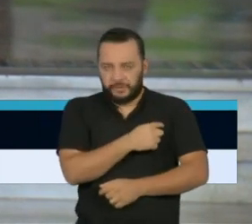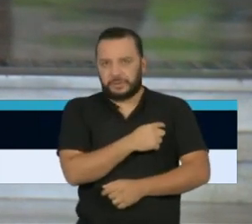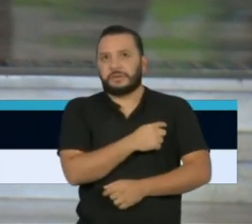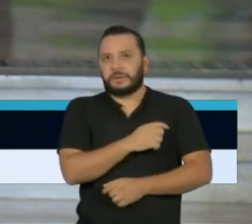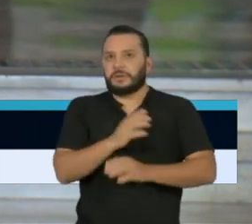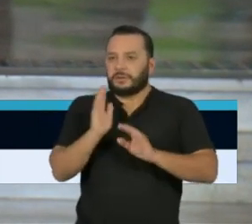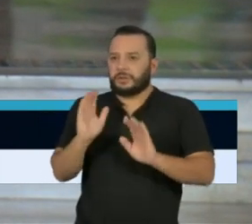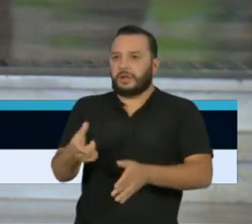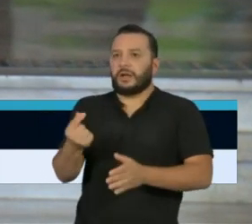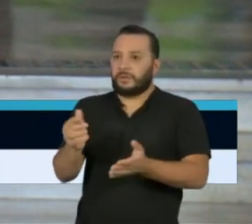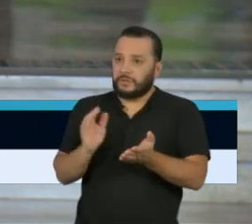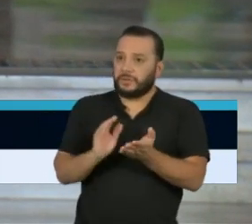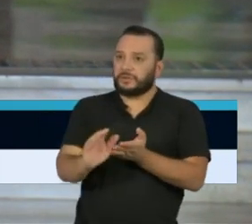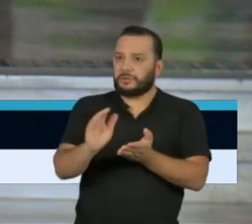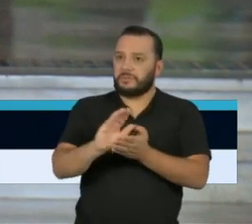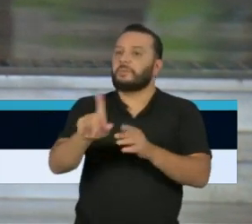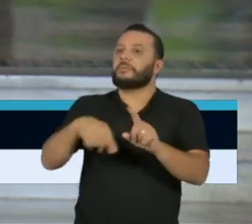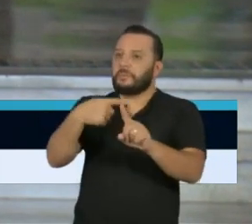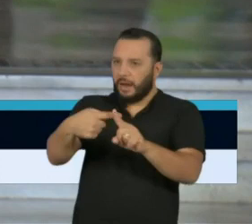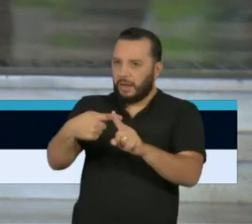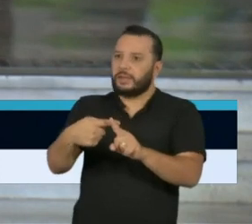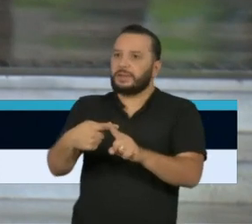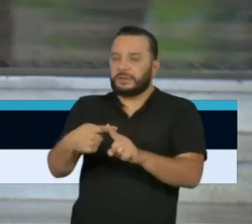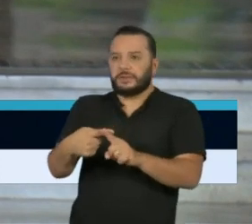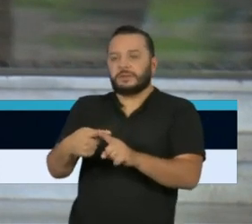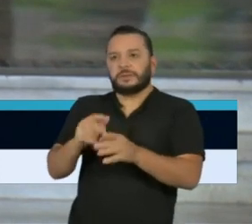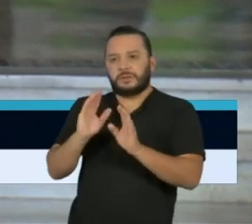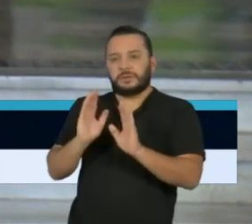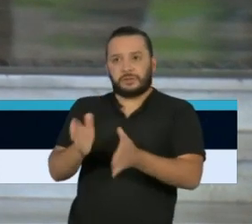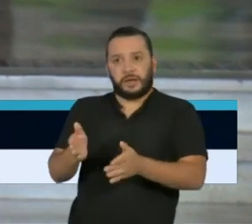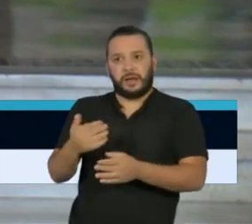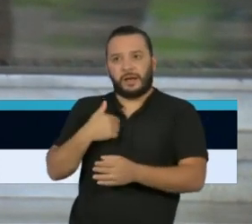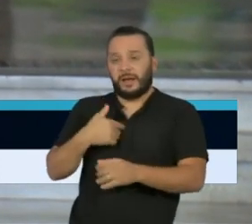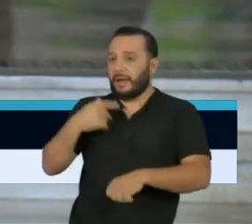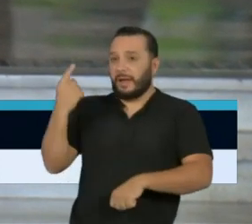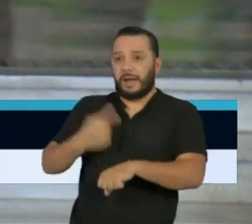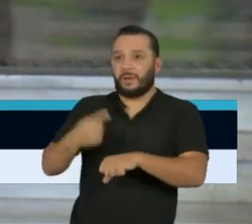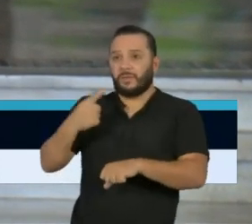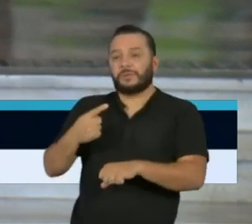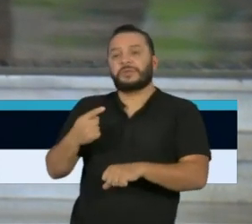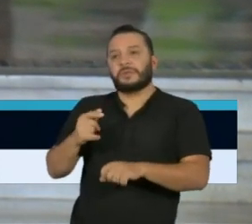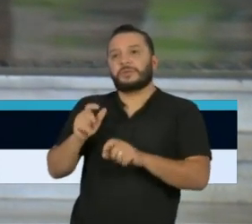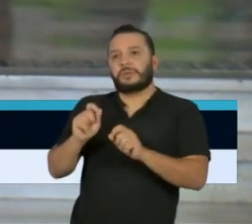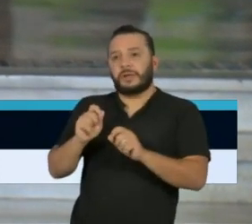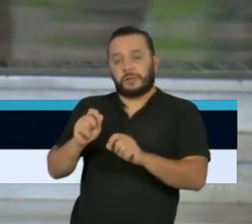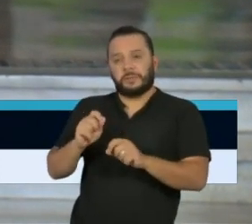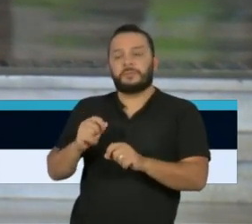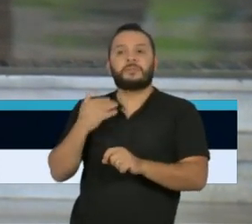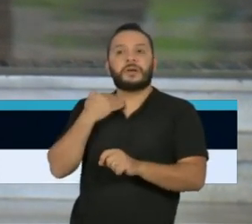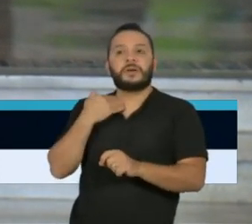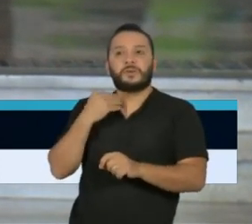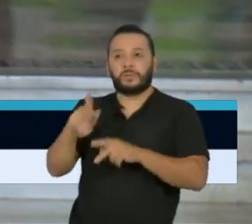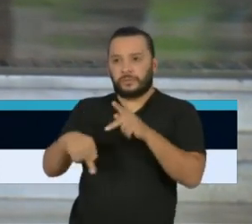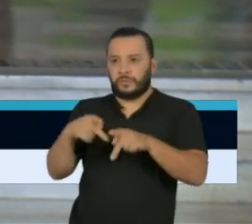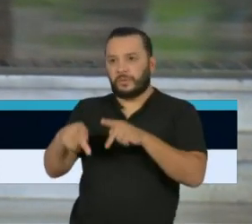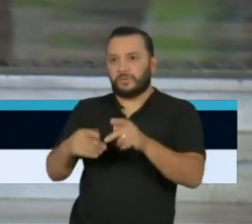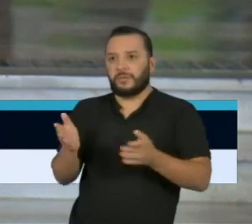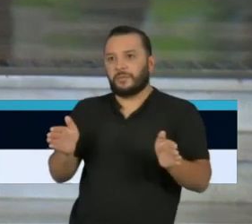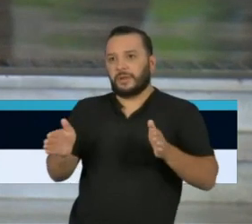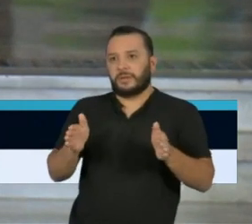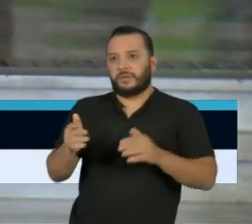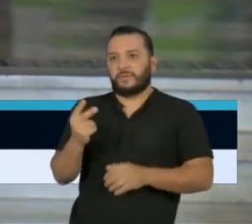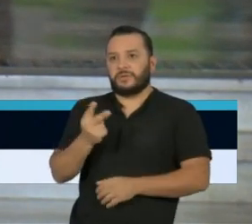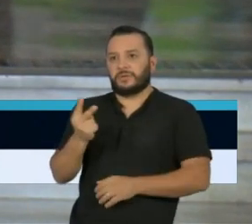virtude do coronavírus, mais recursos do que a gente tinha colocado na história inteira do Banco do Povo, em 22 anos. Então nós temos